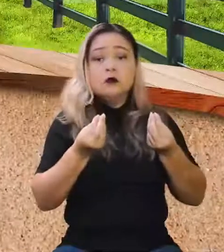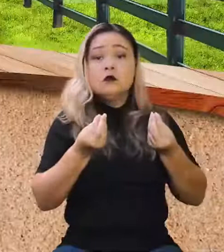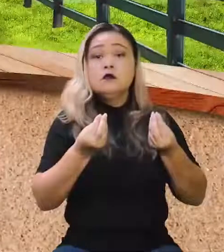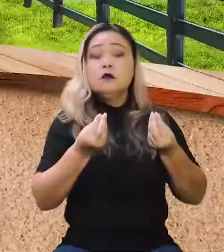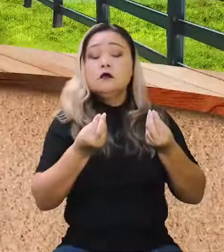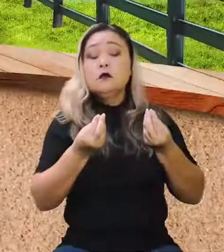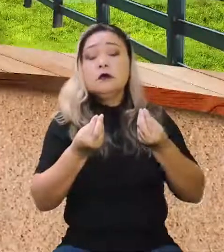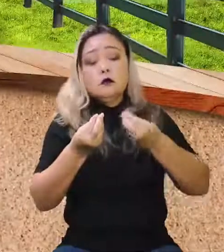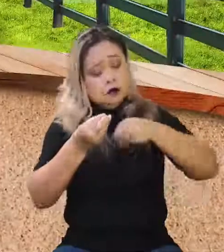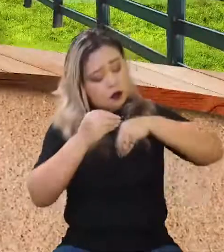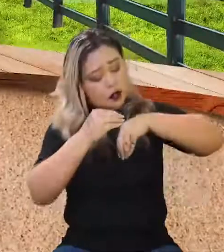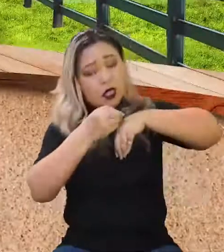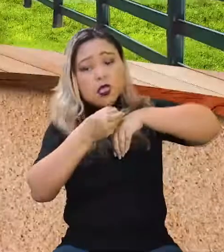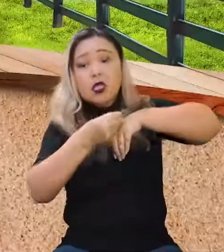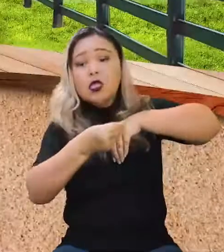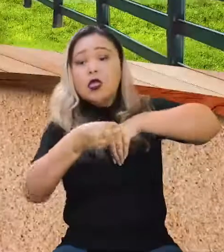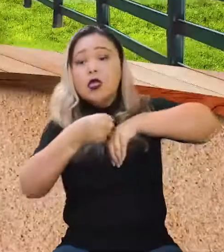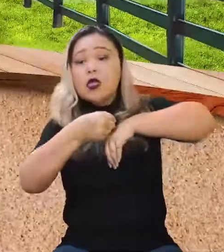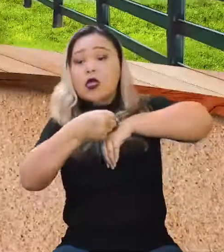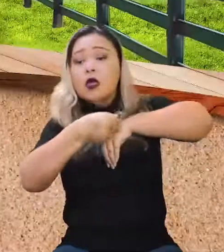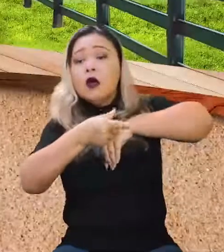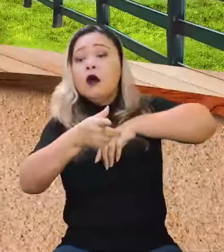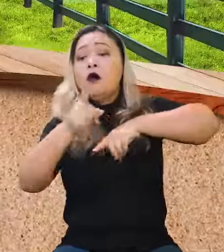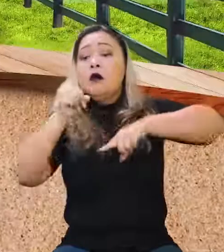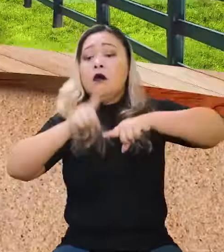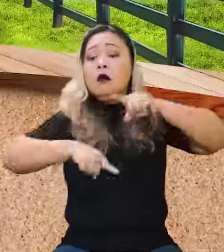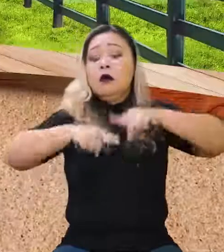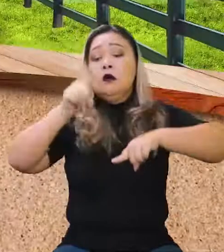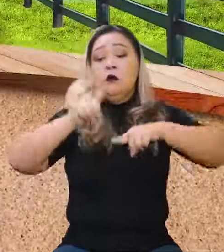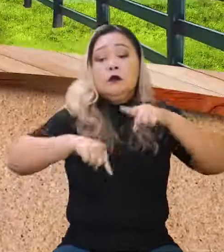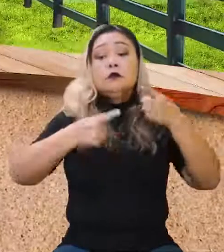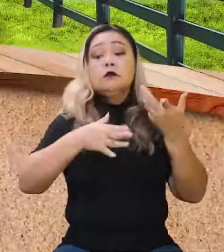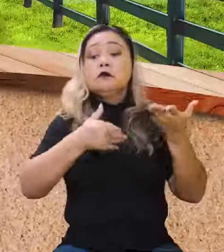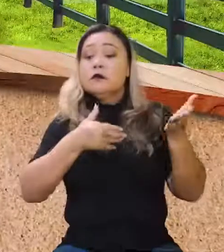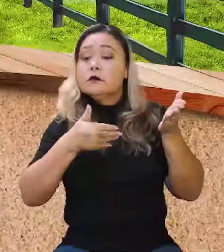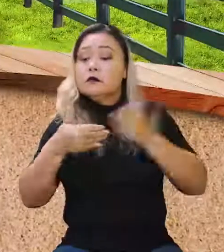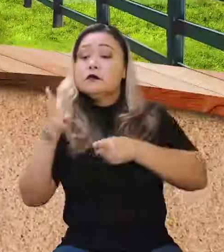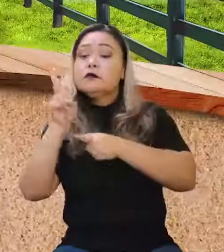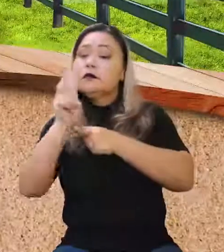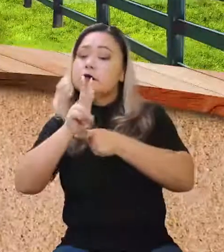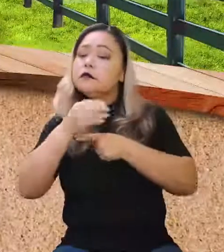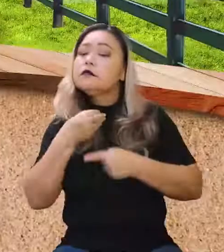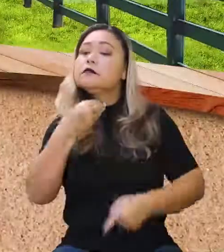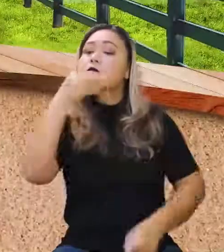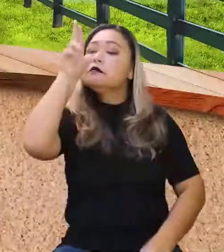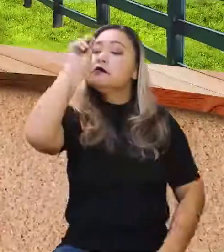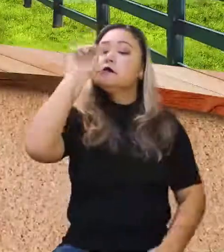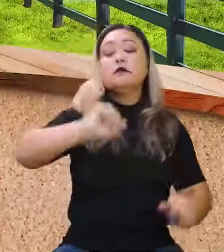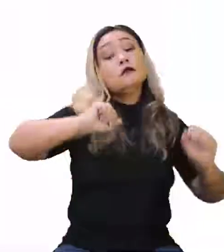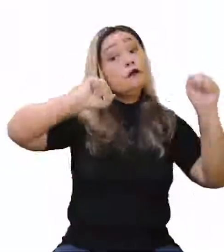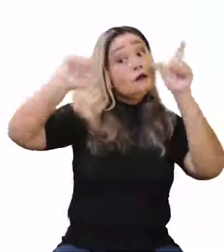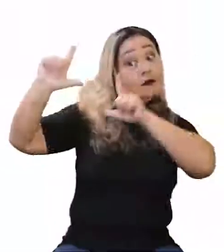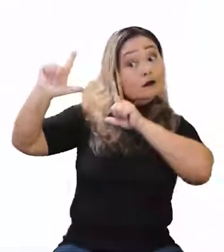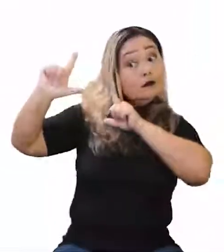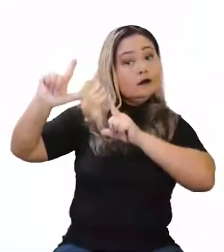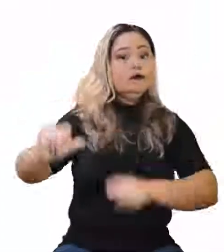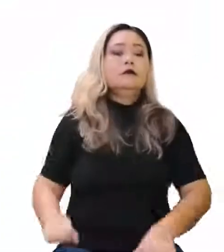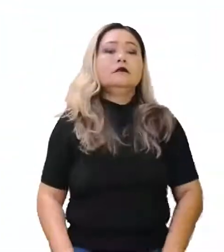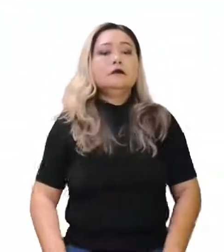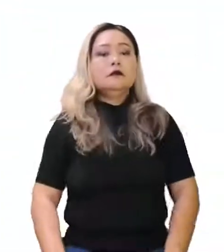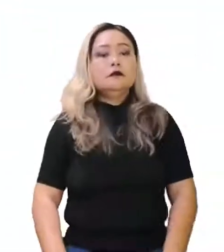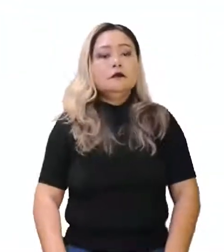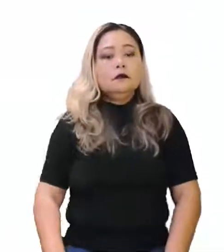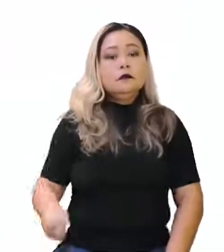direcionado, vai depreciar um dos produtos também que é observado durante essa criação. Lá na tela, meus queridos.